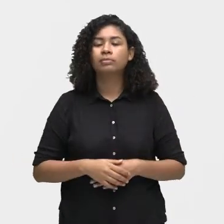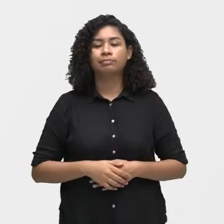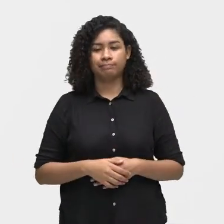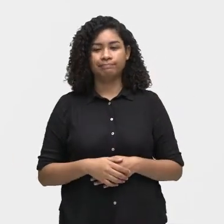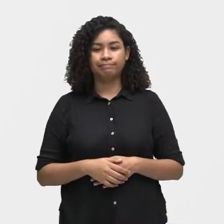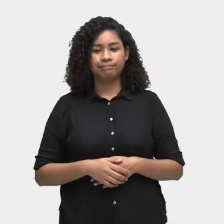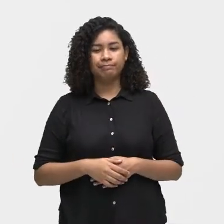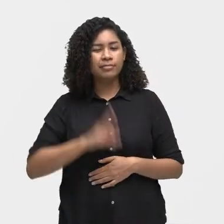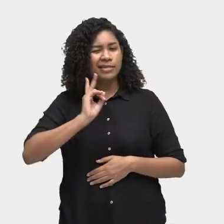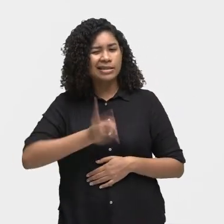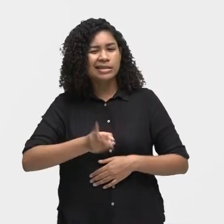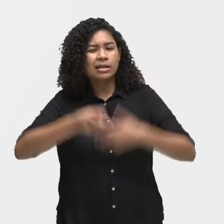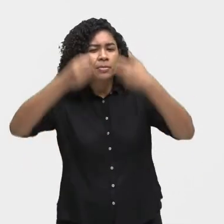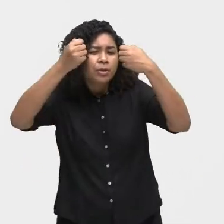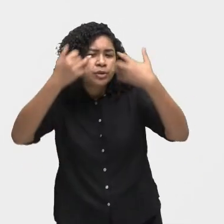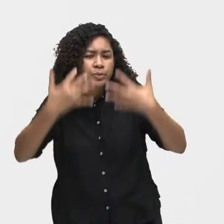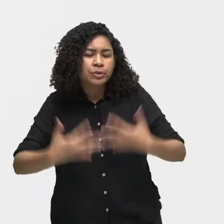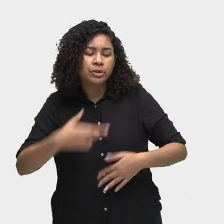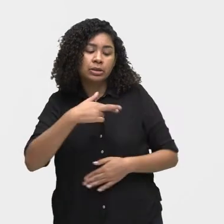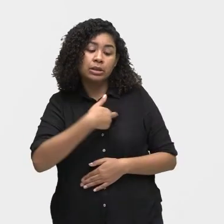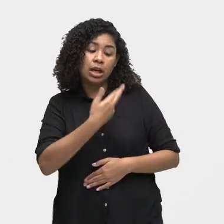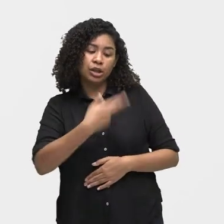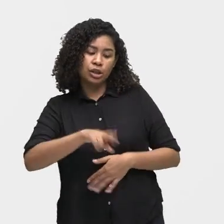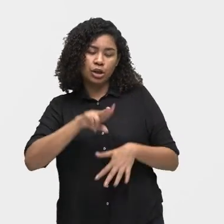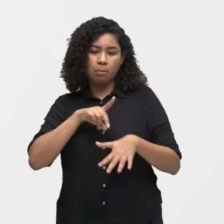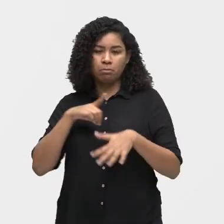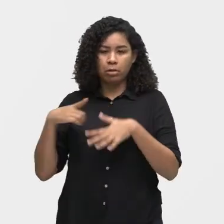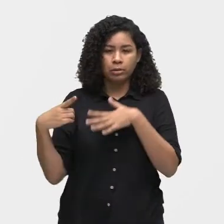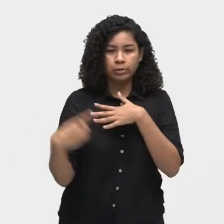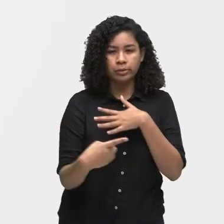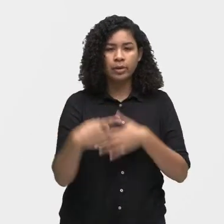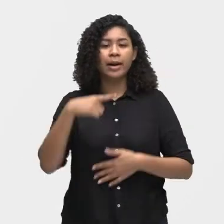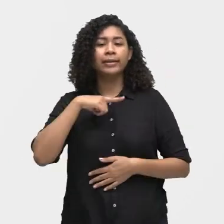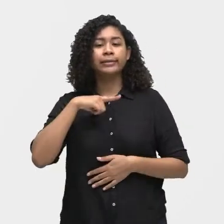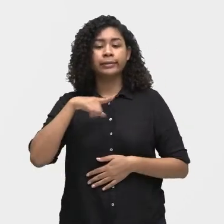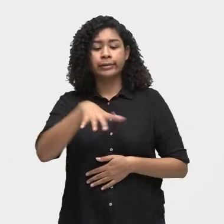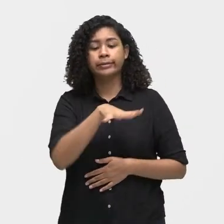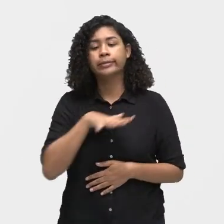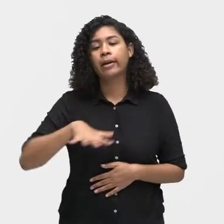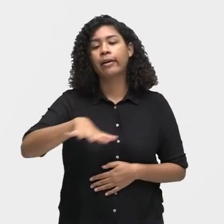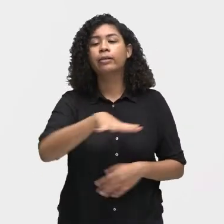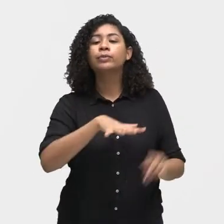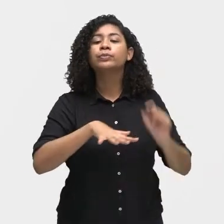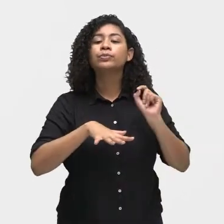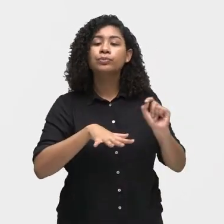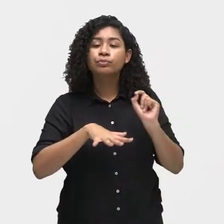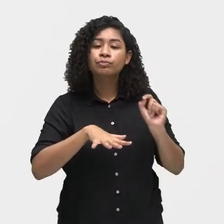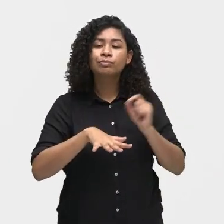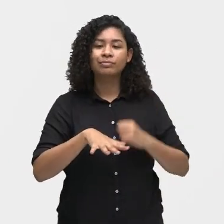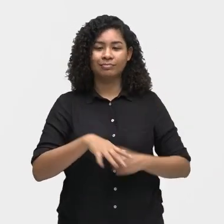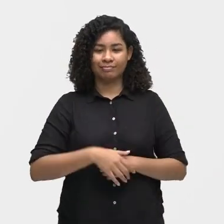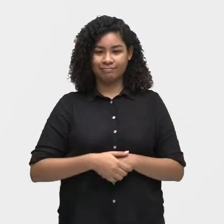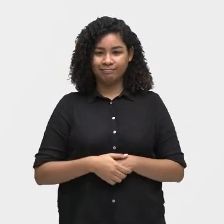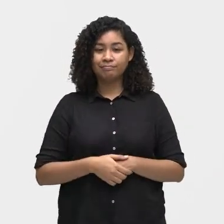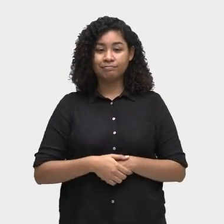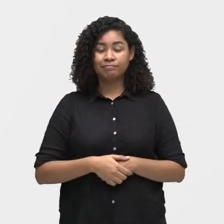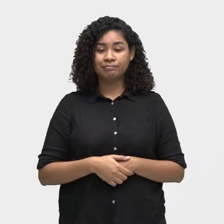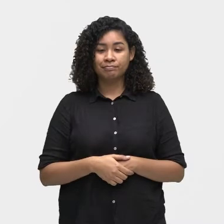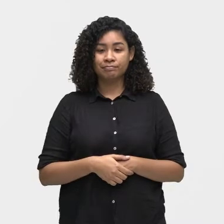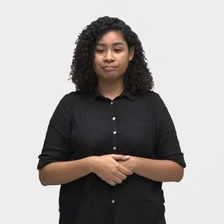verdade, as religiões politeístas, elas têm essa dimensão de muita